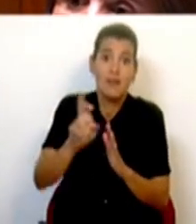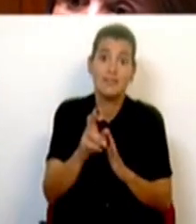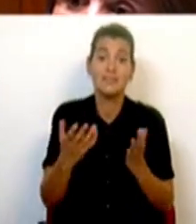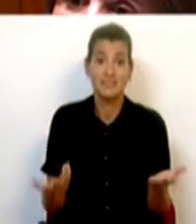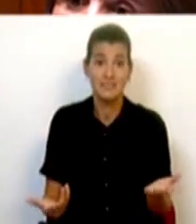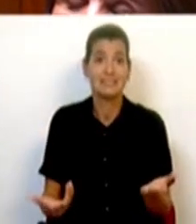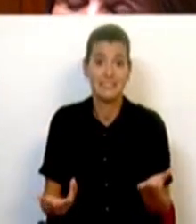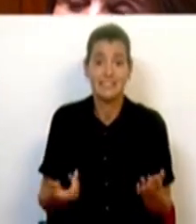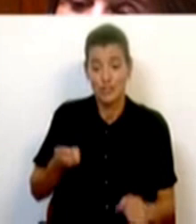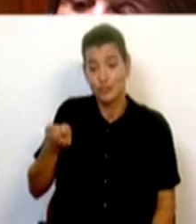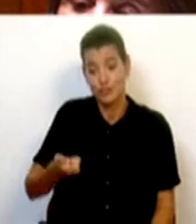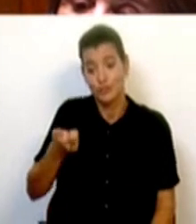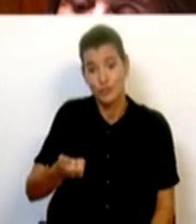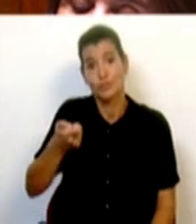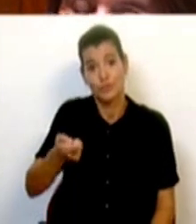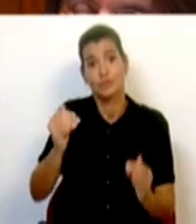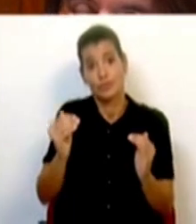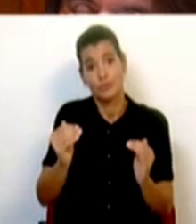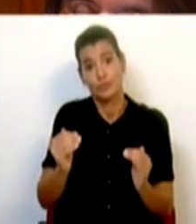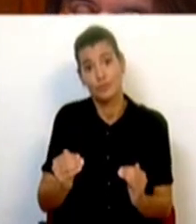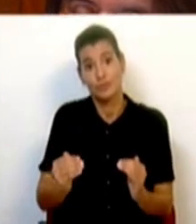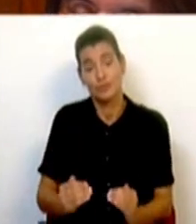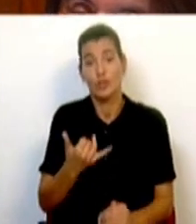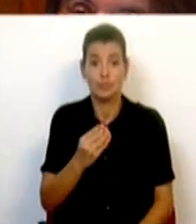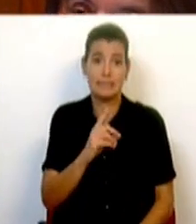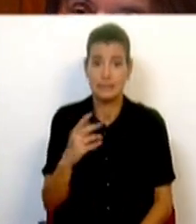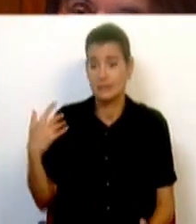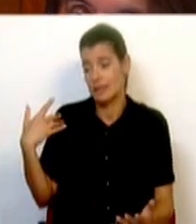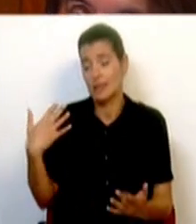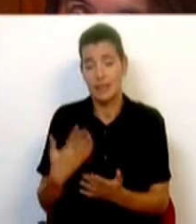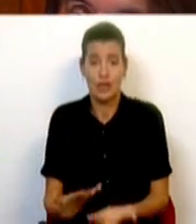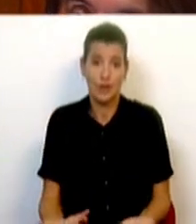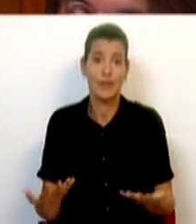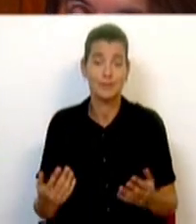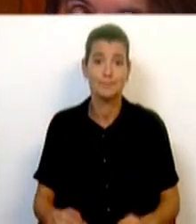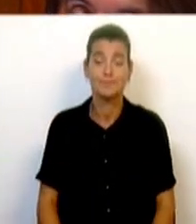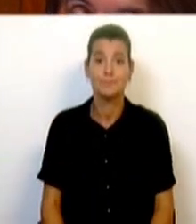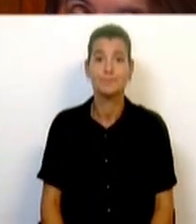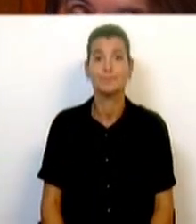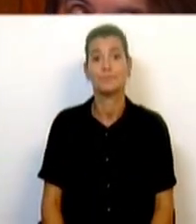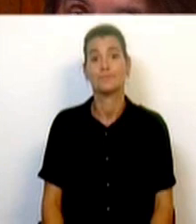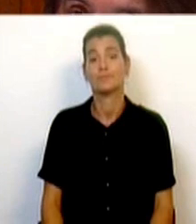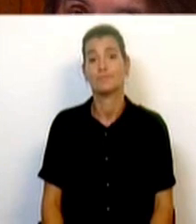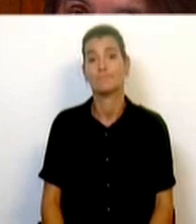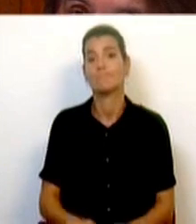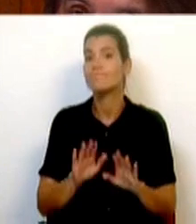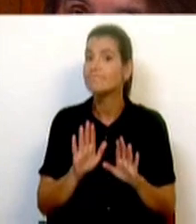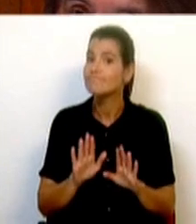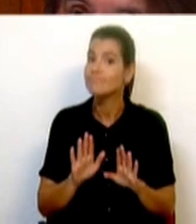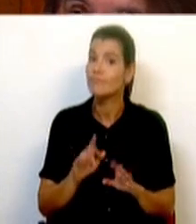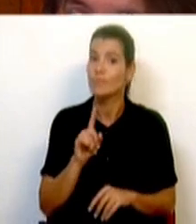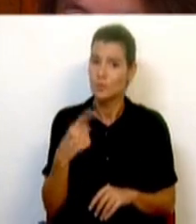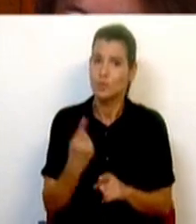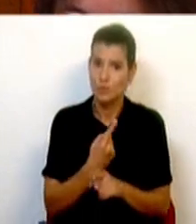paulatinamente, temos vindo a desfazer desde 2016 até aos dias de hoje. Mas haveria outra coisa